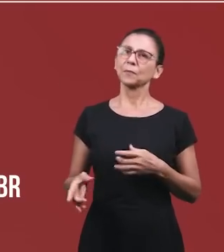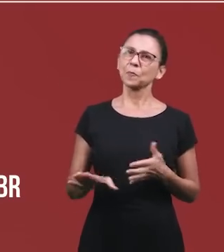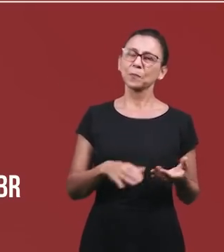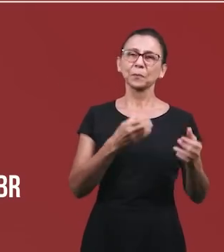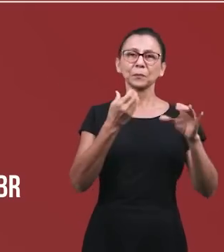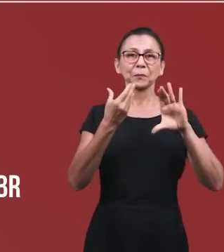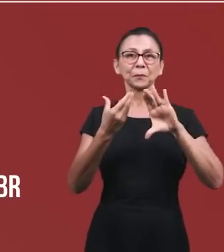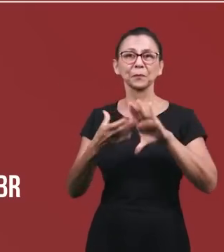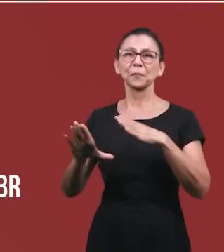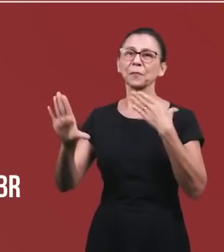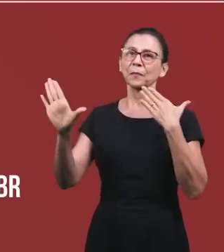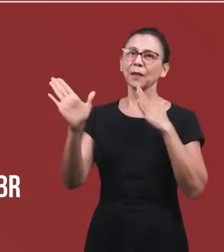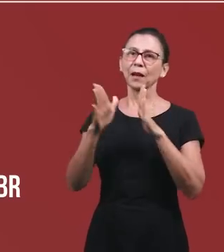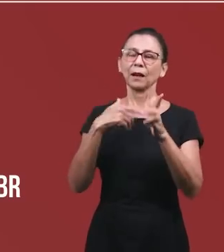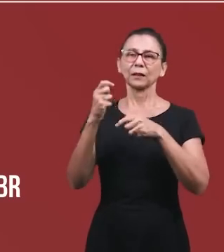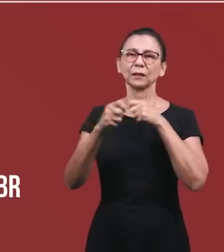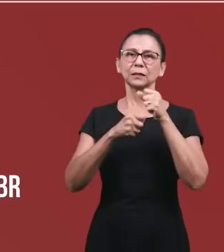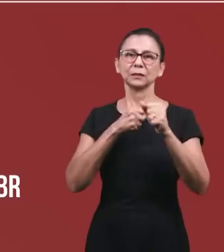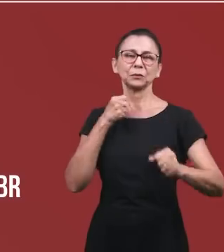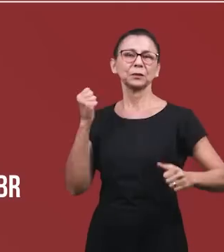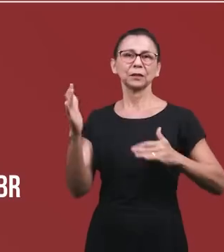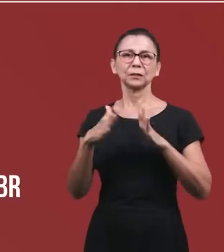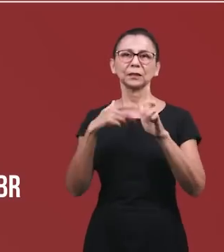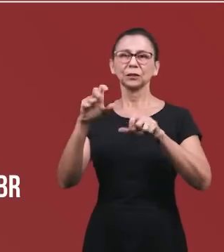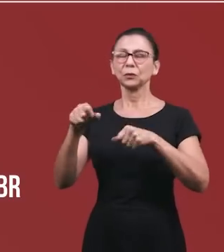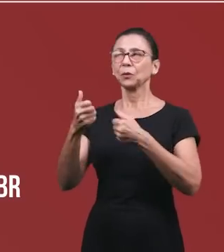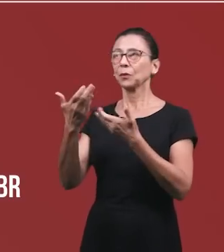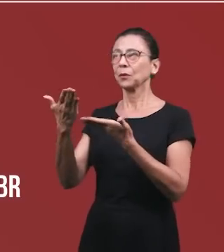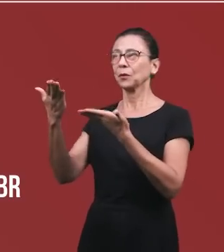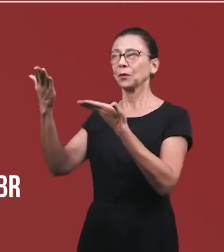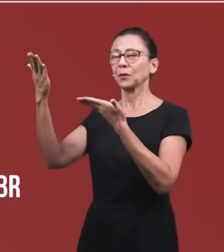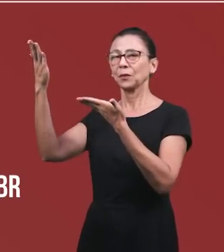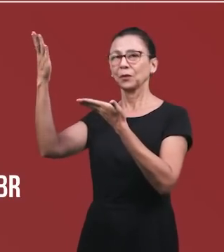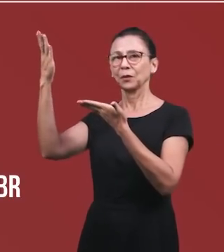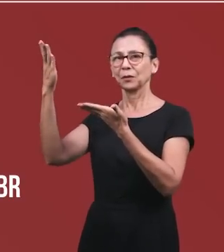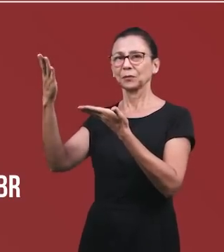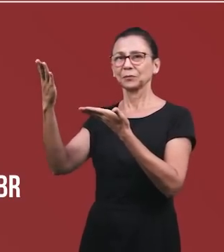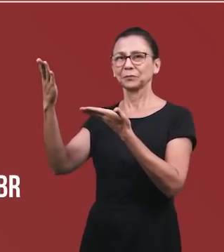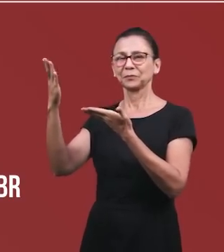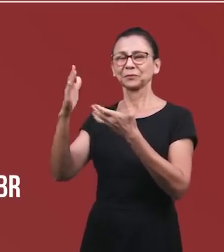Senhor. Cante aleluia ao Senhor. Cante